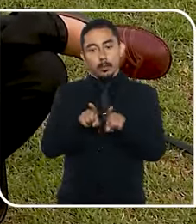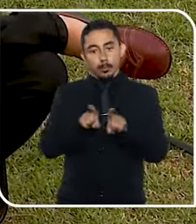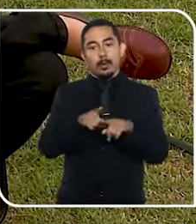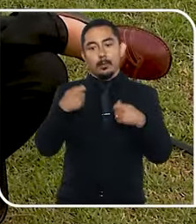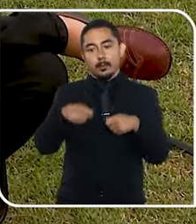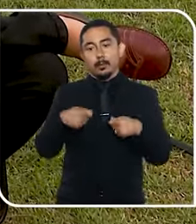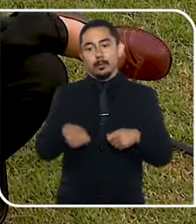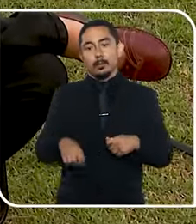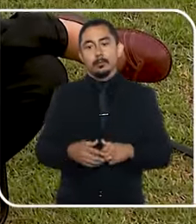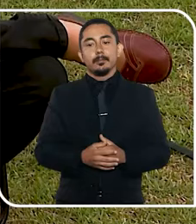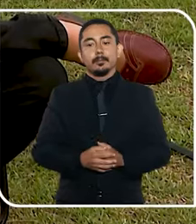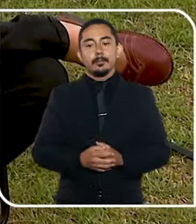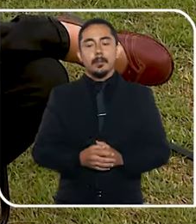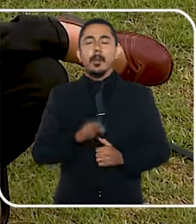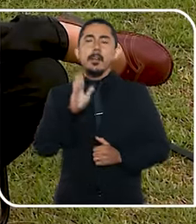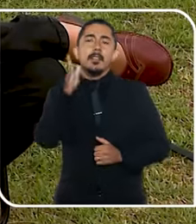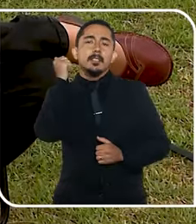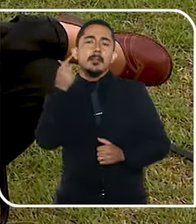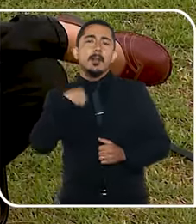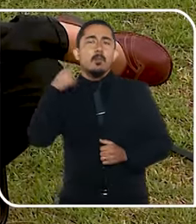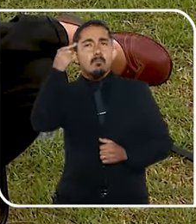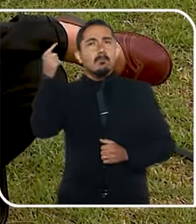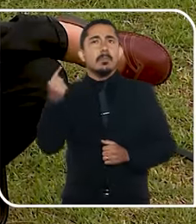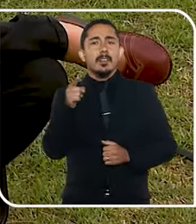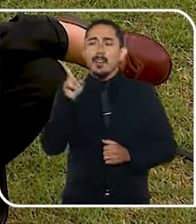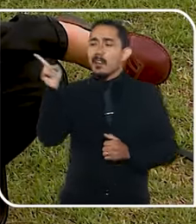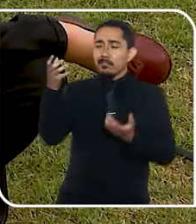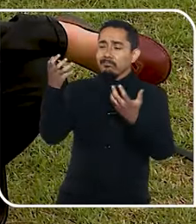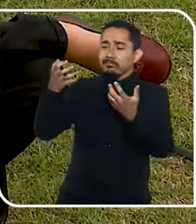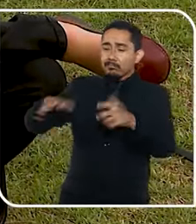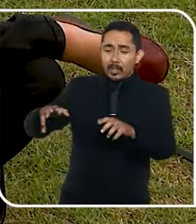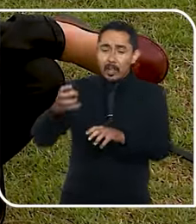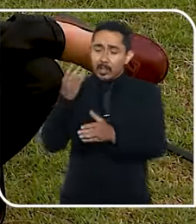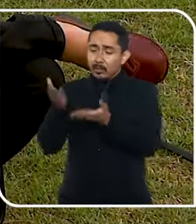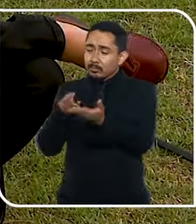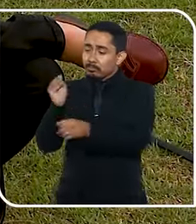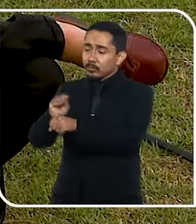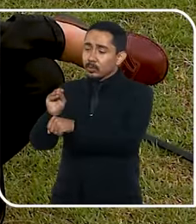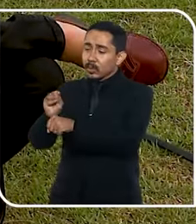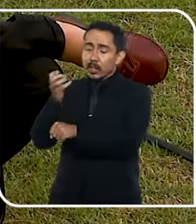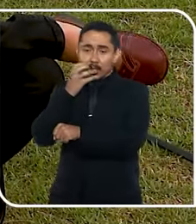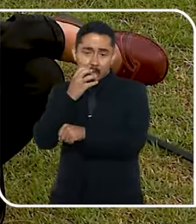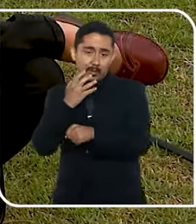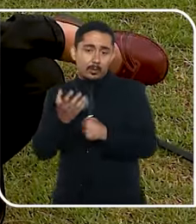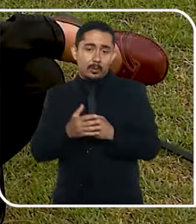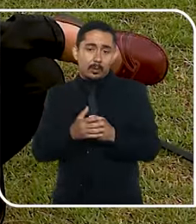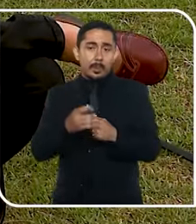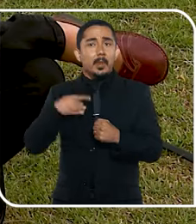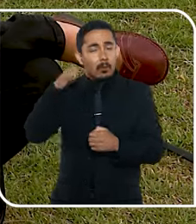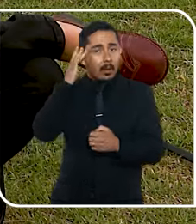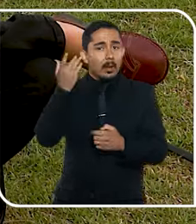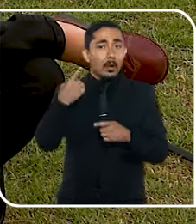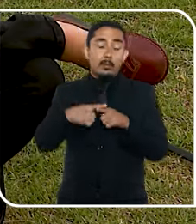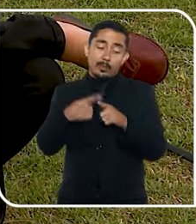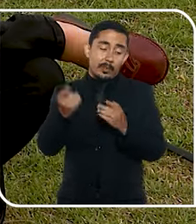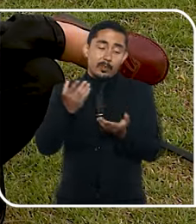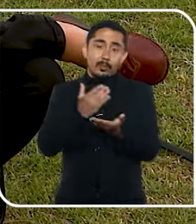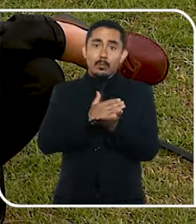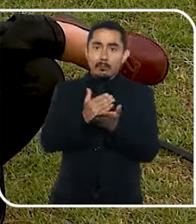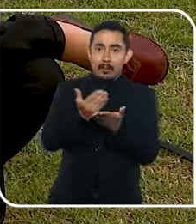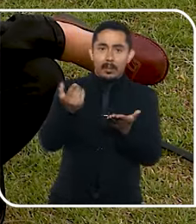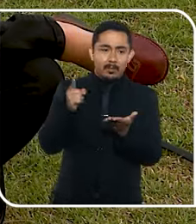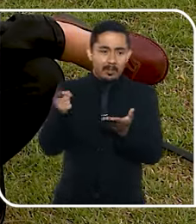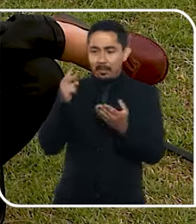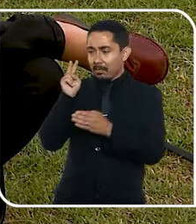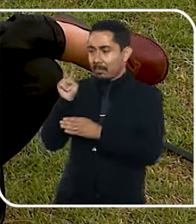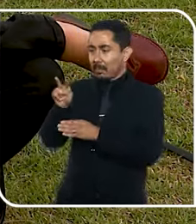mesmo. Vai ficar sem ver, mas vai pagar as custas. Sabe o que eu pensei? Que ele não ia querer ficar com ela. Eu achava, pelo menos nesse período. Porque logo no início da separação,